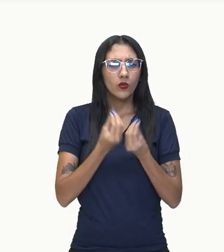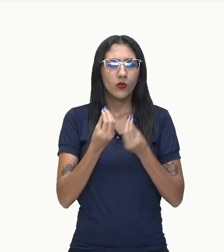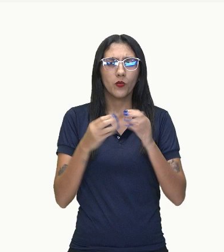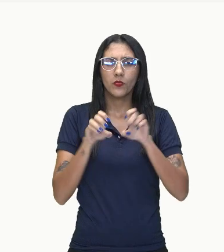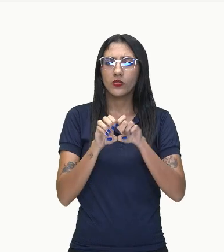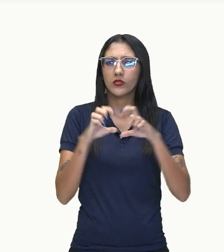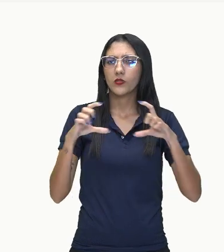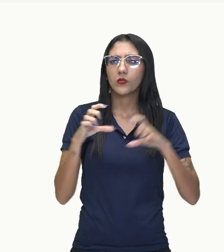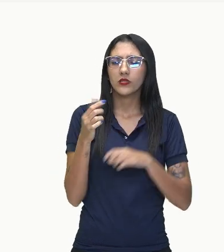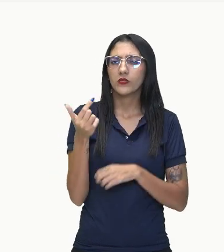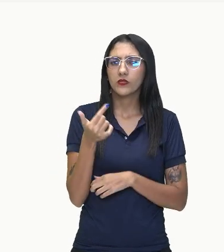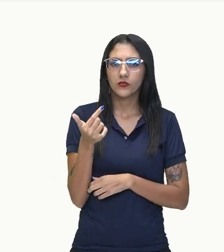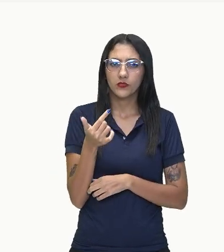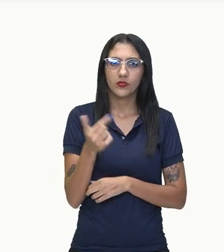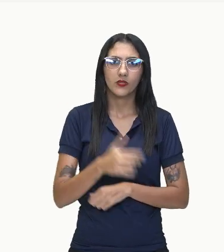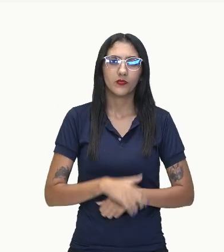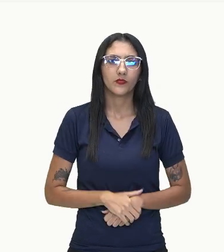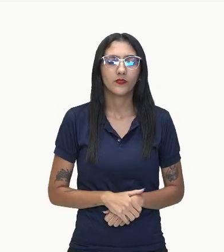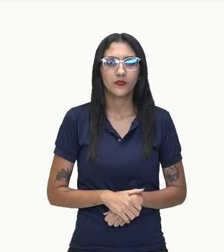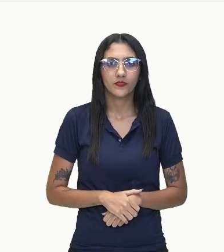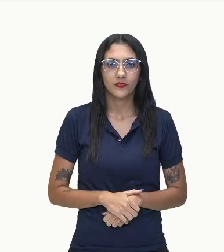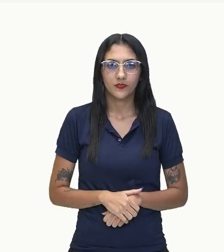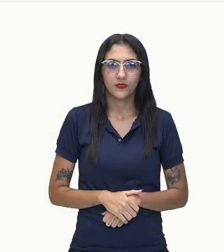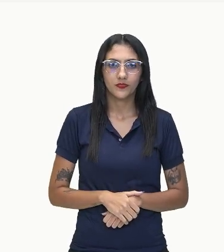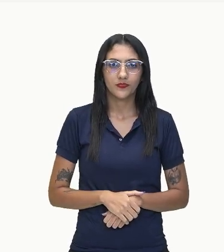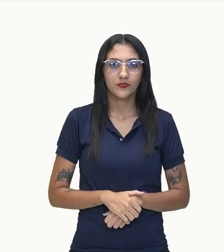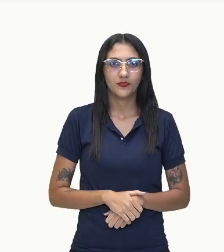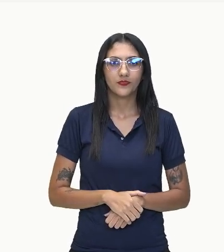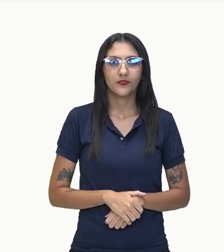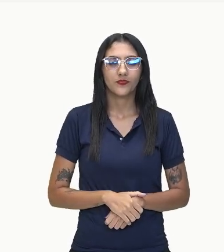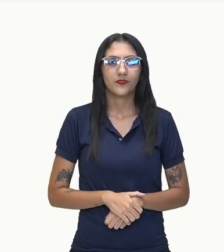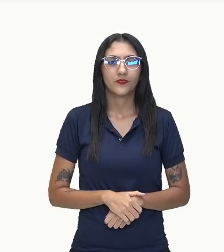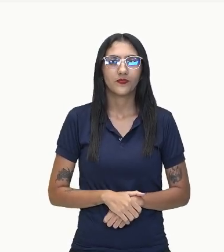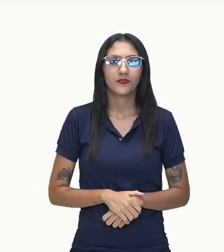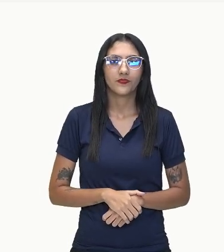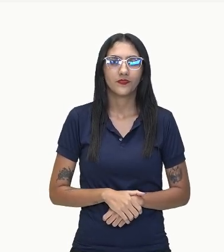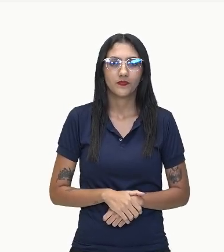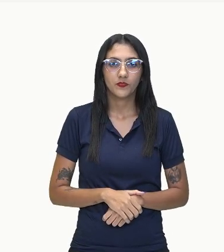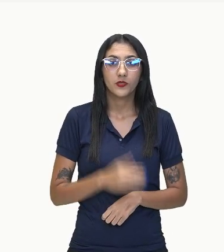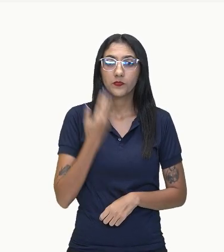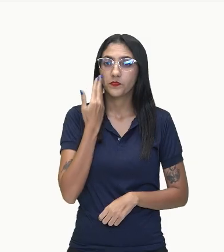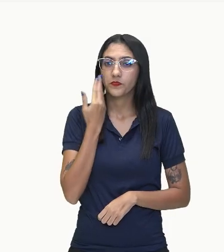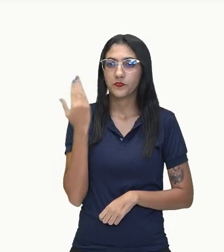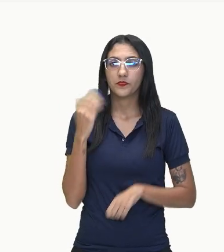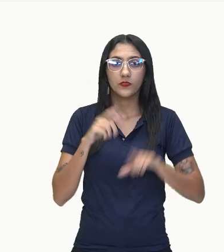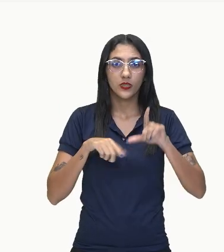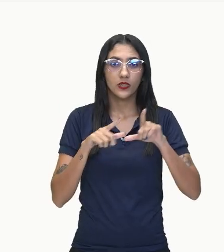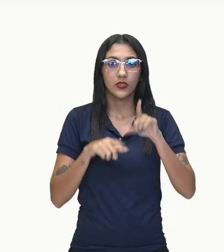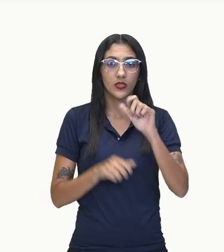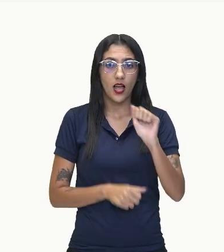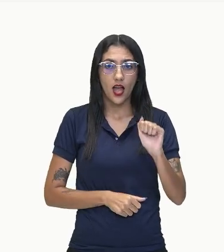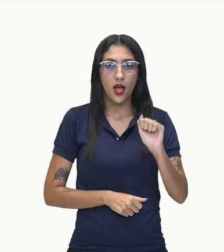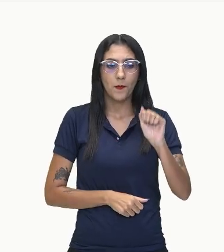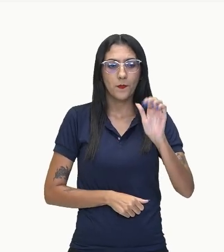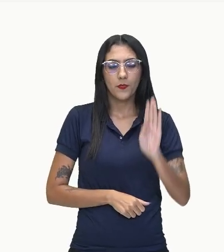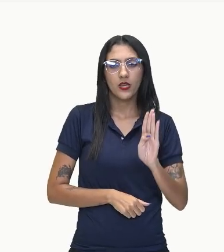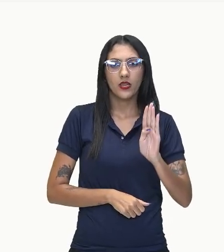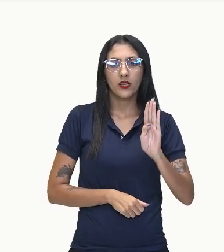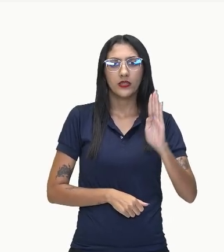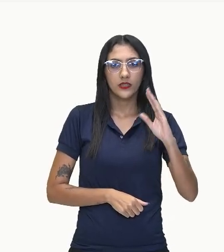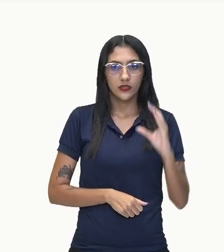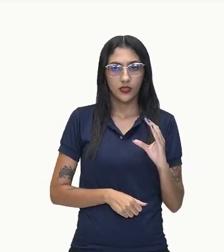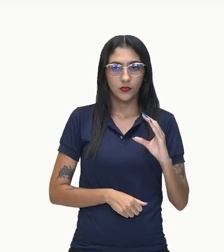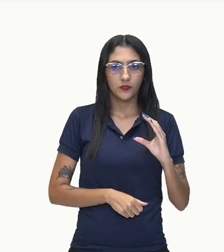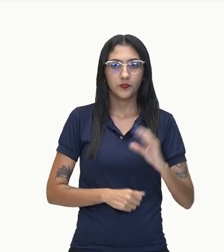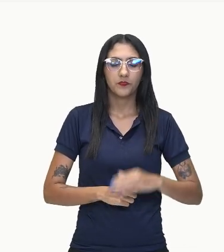segundo grau? A gente tem aqui os coeficientes a, b e c, e para